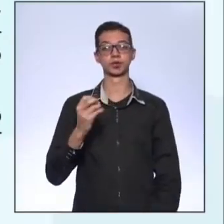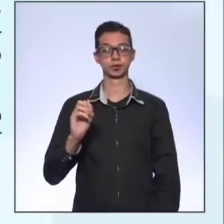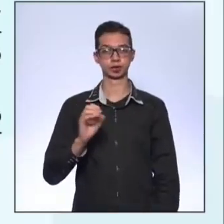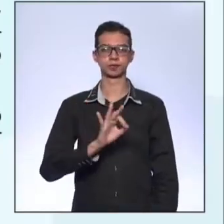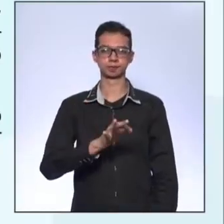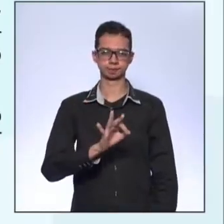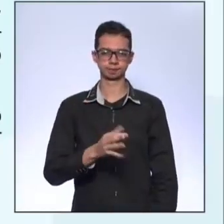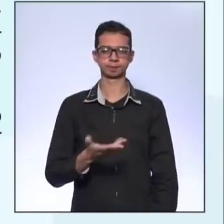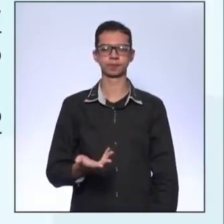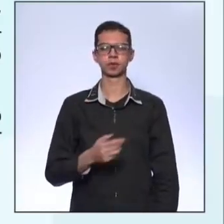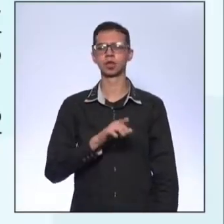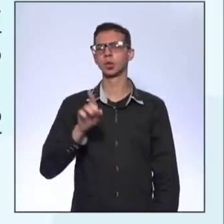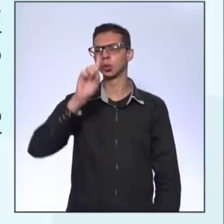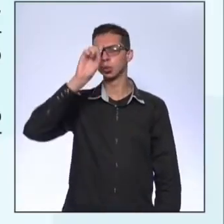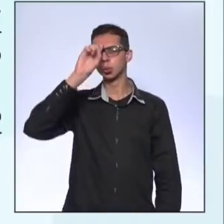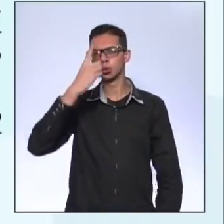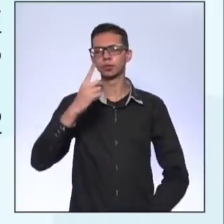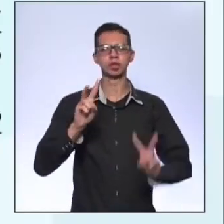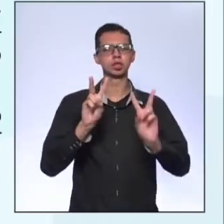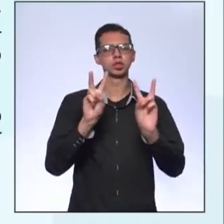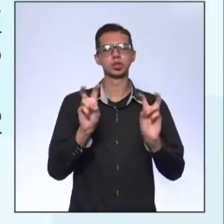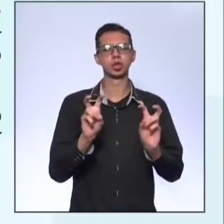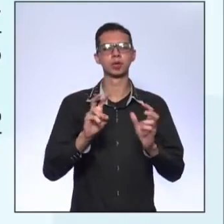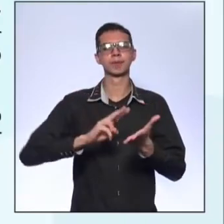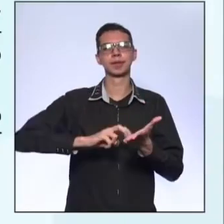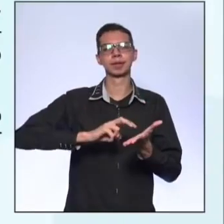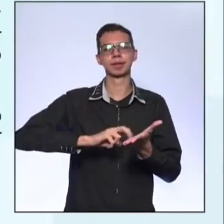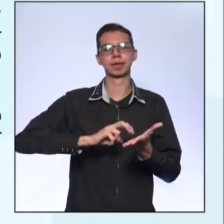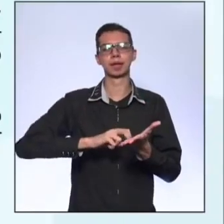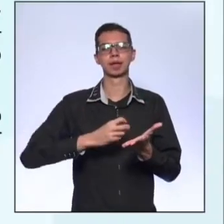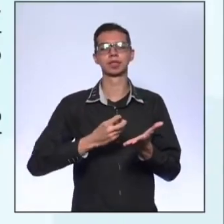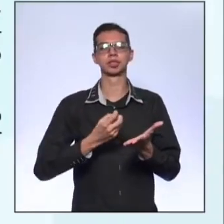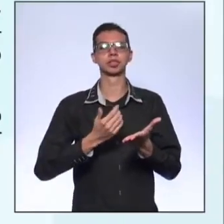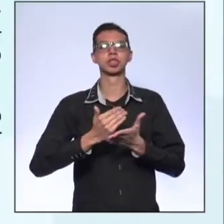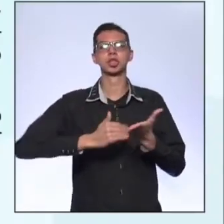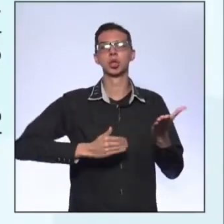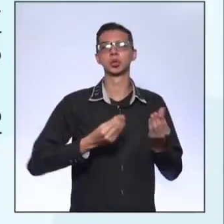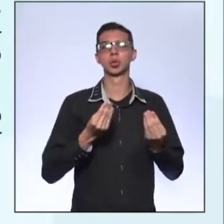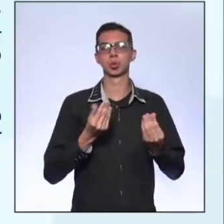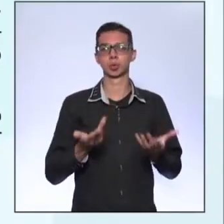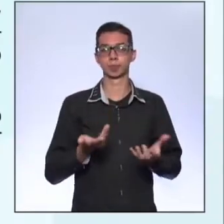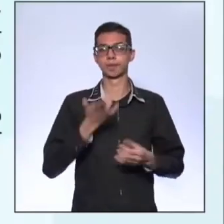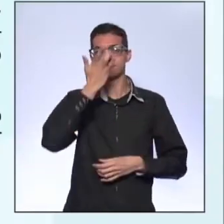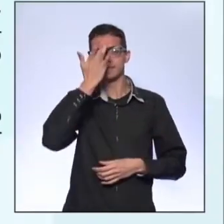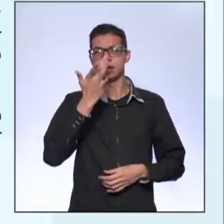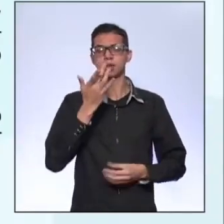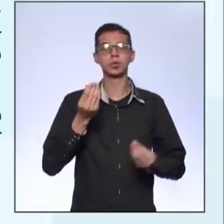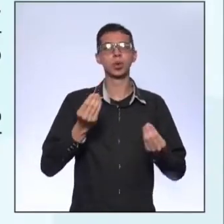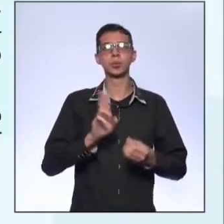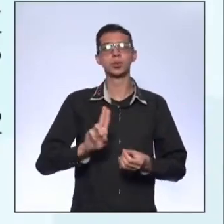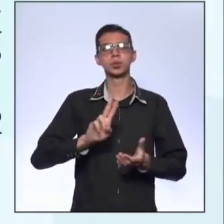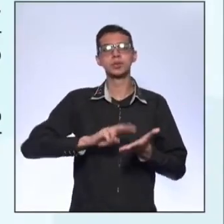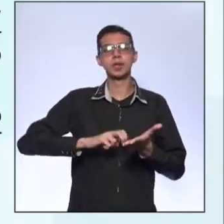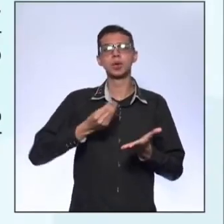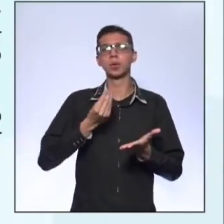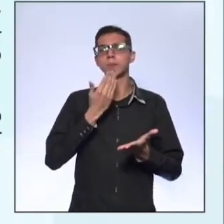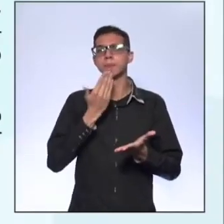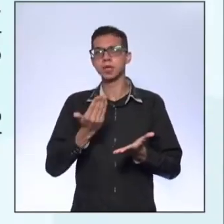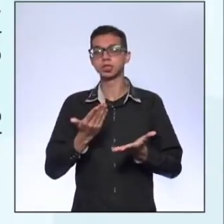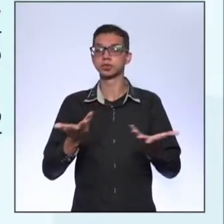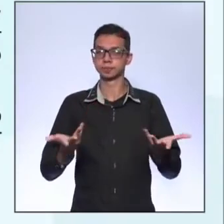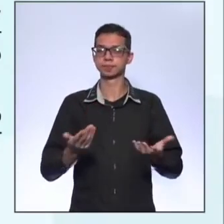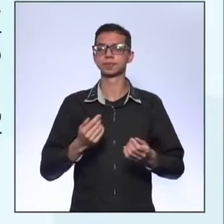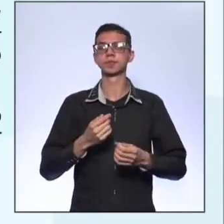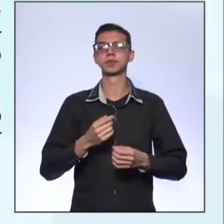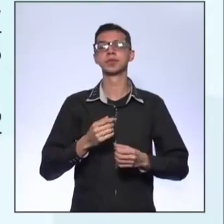a isenção ou redução da taxa, né? Quem faz jus a ela, como solicitar, acessem o serviço Fale